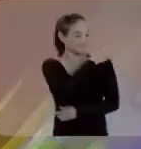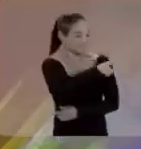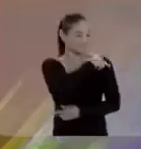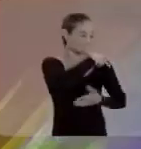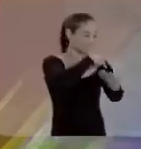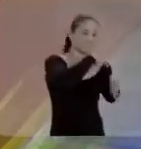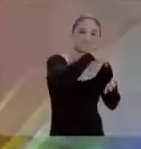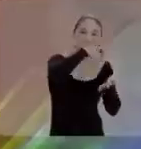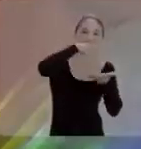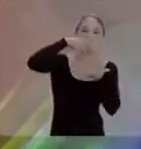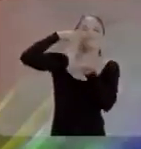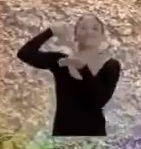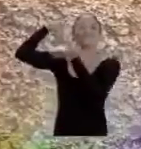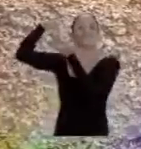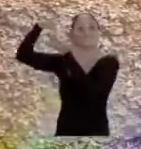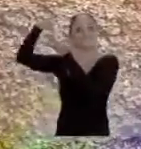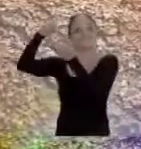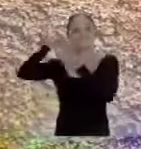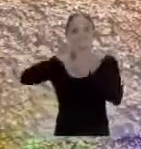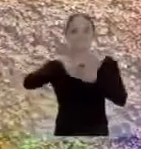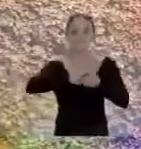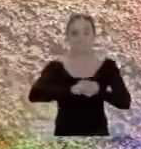chapadas, teu canto de